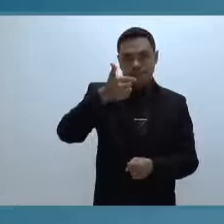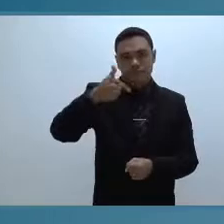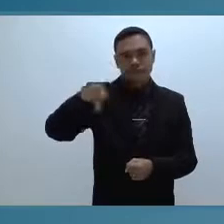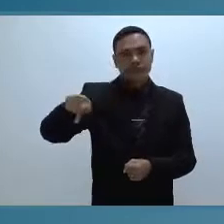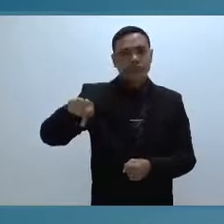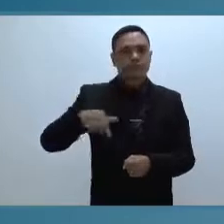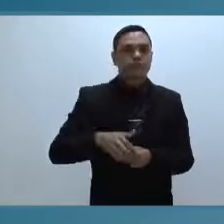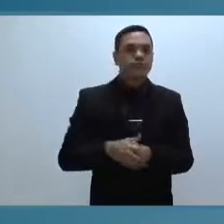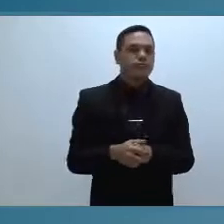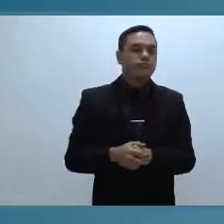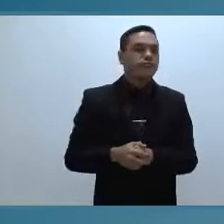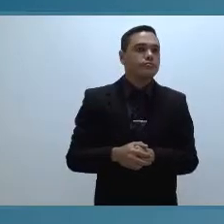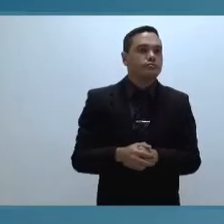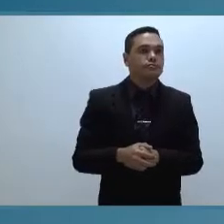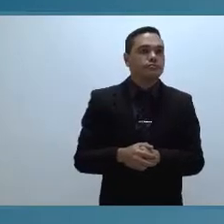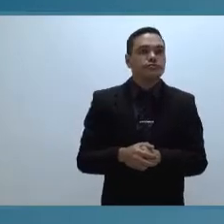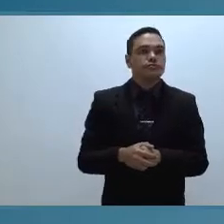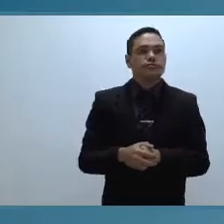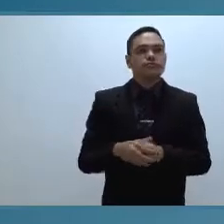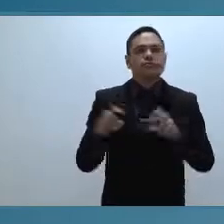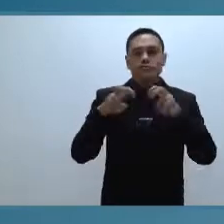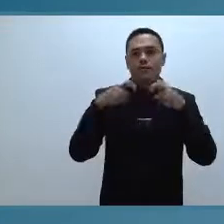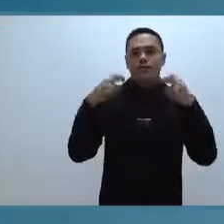Na sessão de